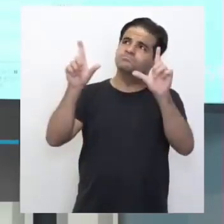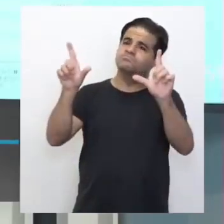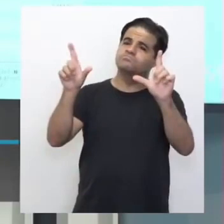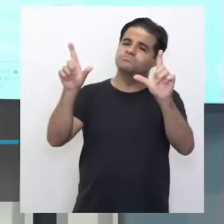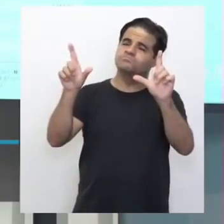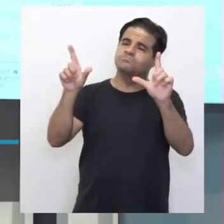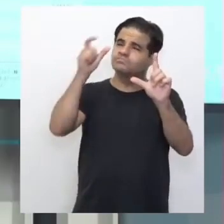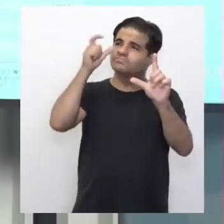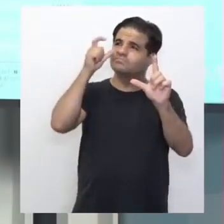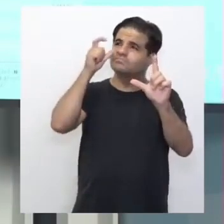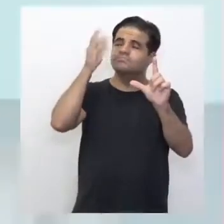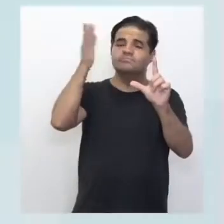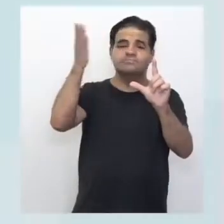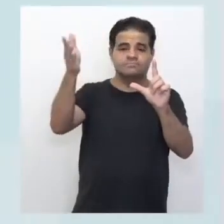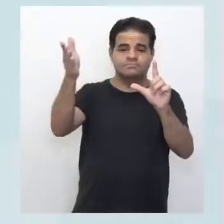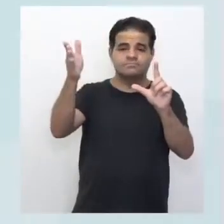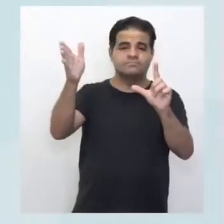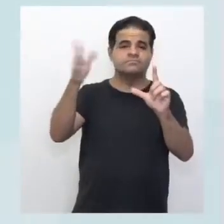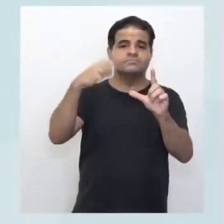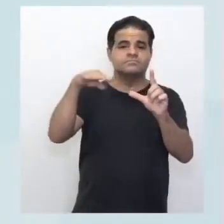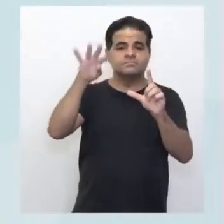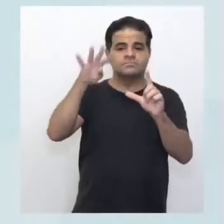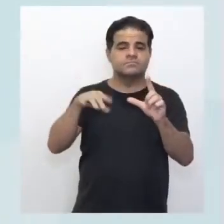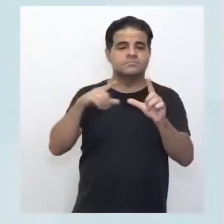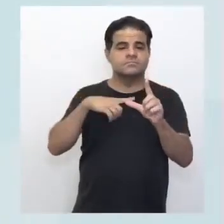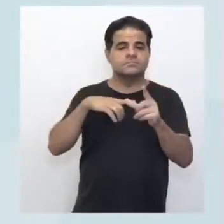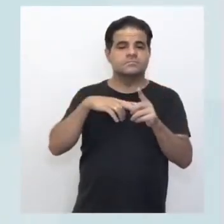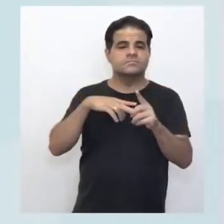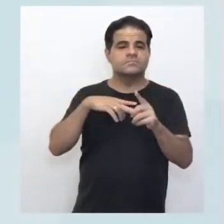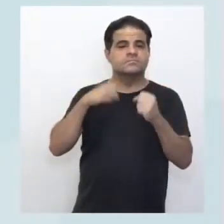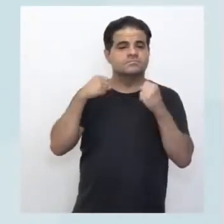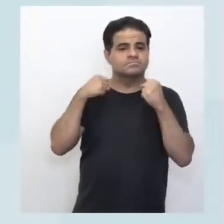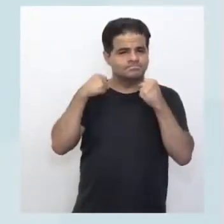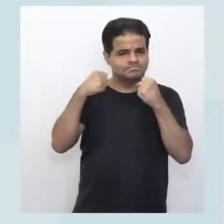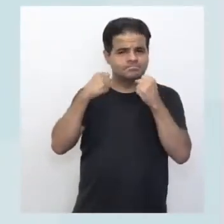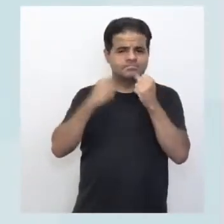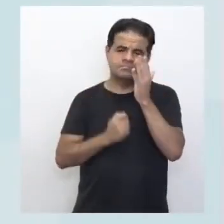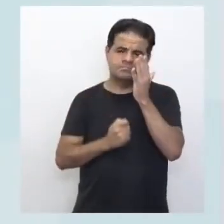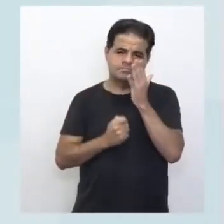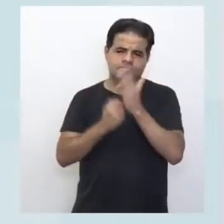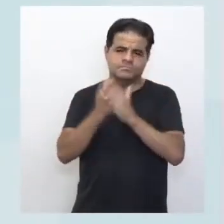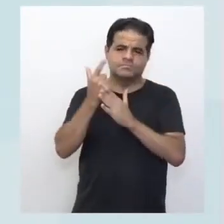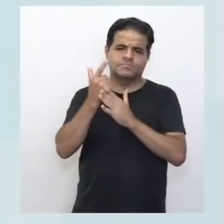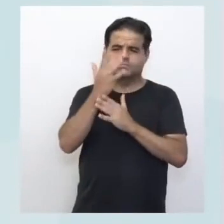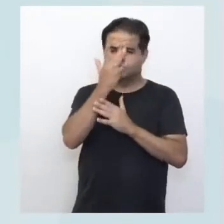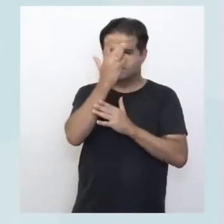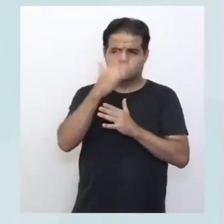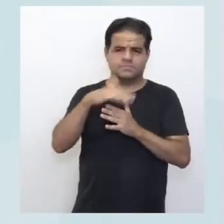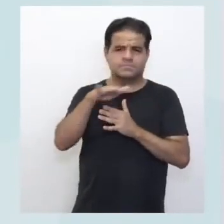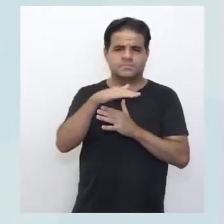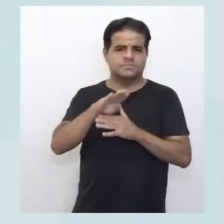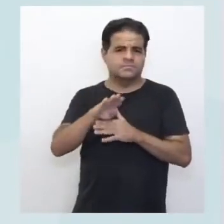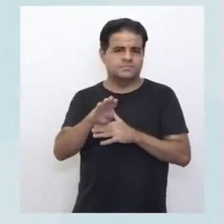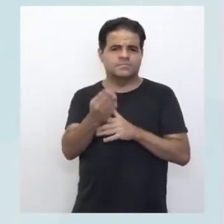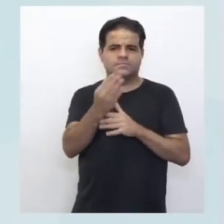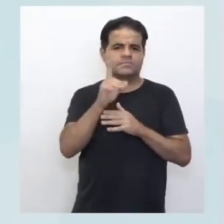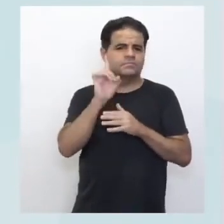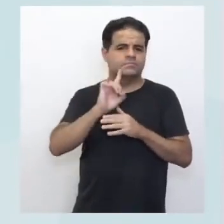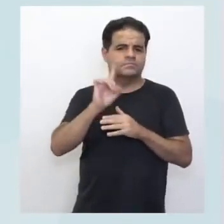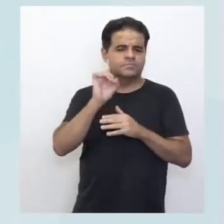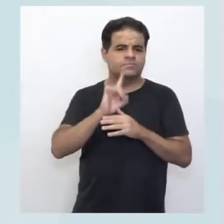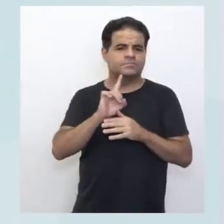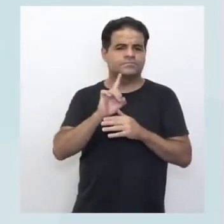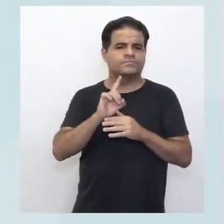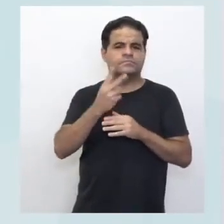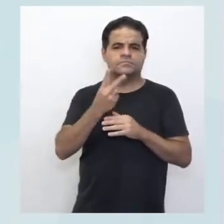vocês observarem. Nós temos aí a paridade de poder de compra da população em bilhões de dólares